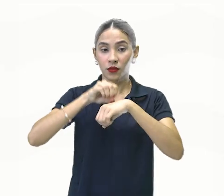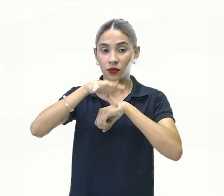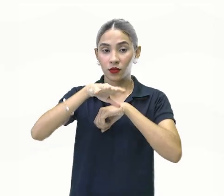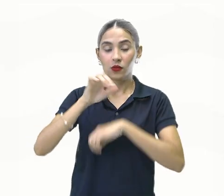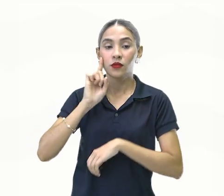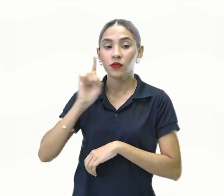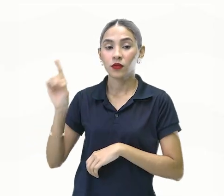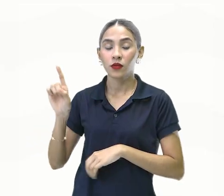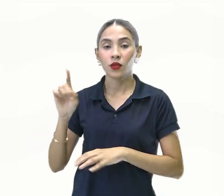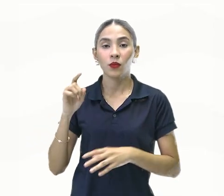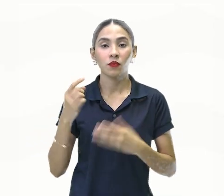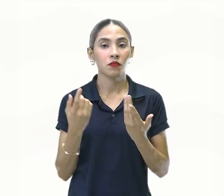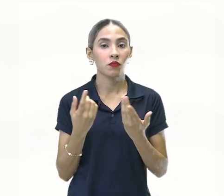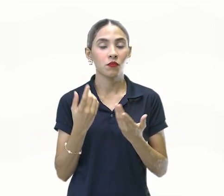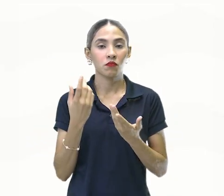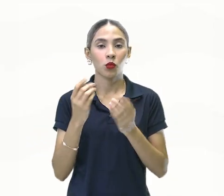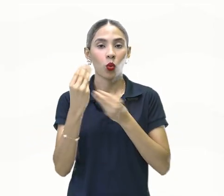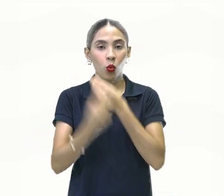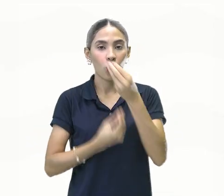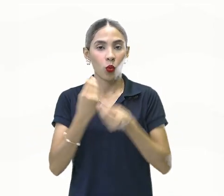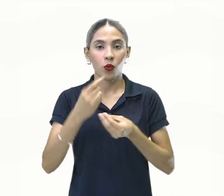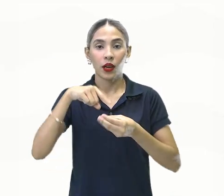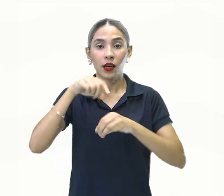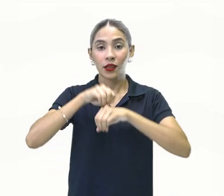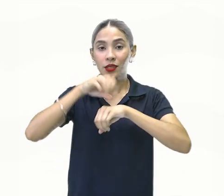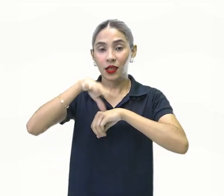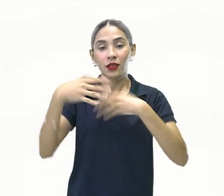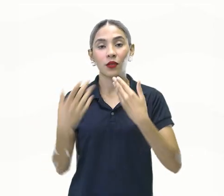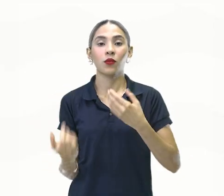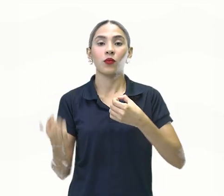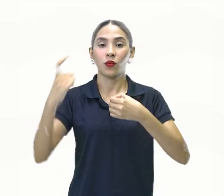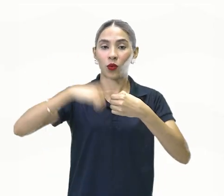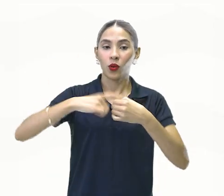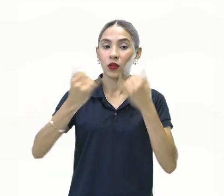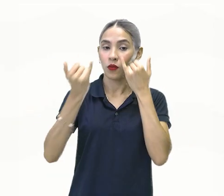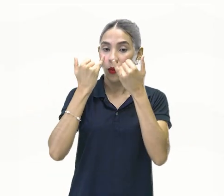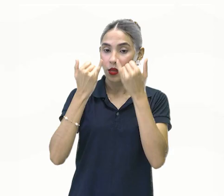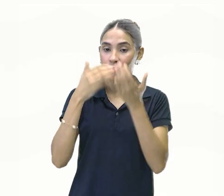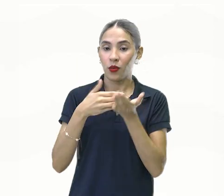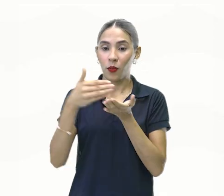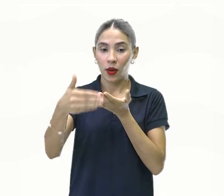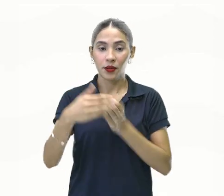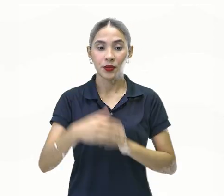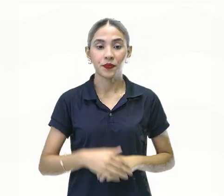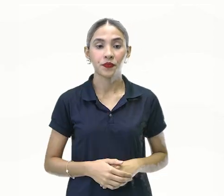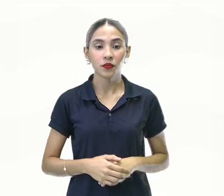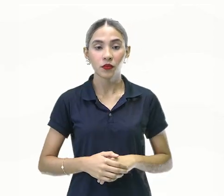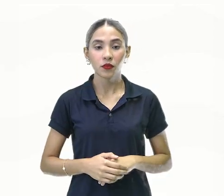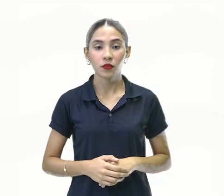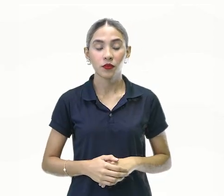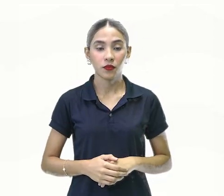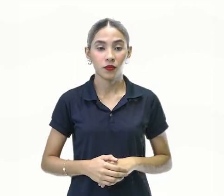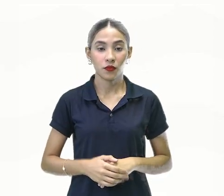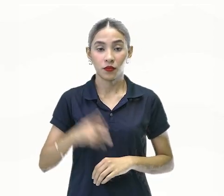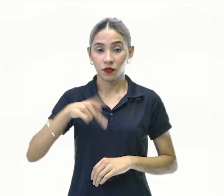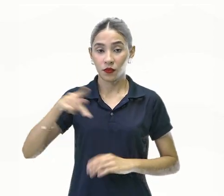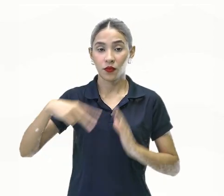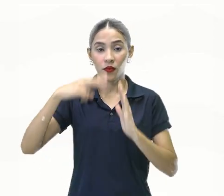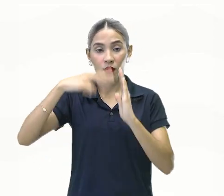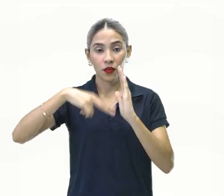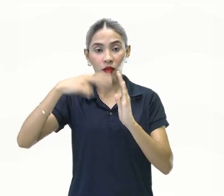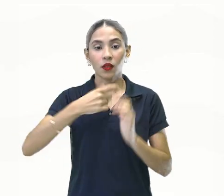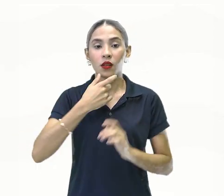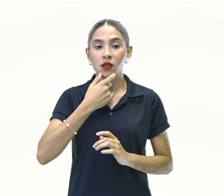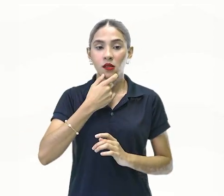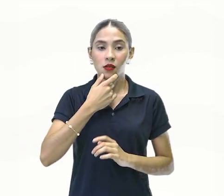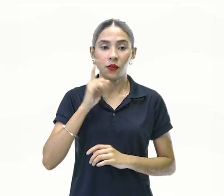indications. Quando esse remédio é indicado? Aqui a gente volta a algumas daquelas informações anteriores, né? Mild to moderate pain